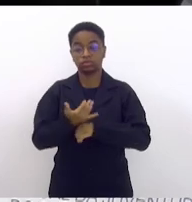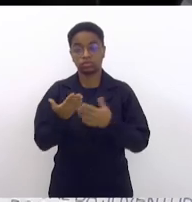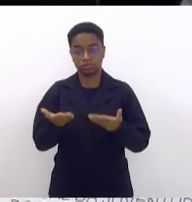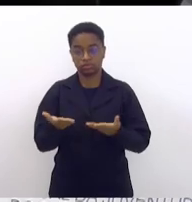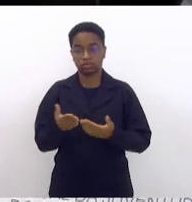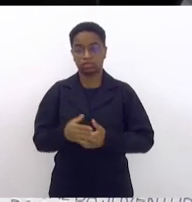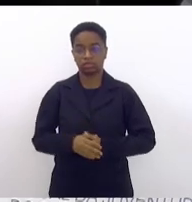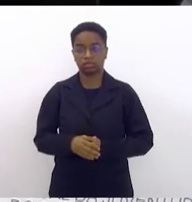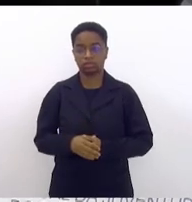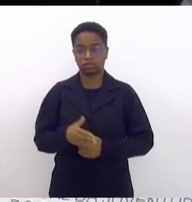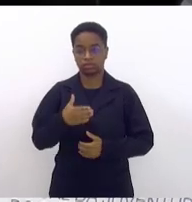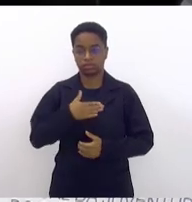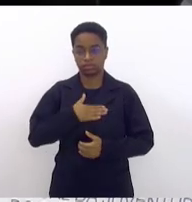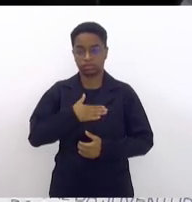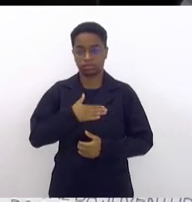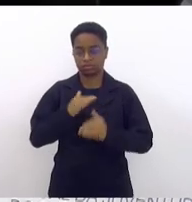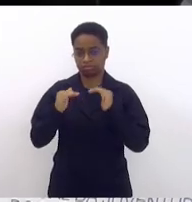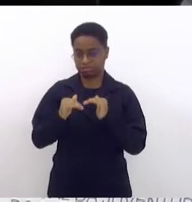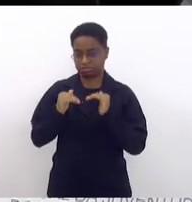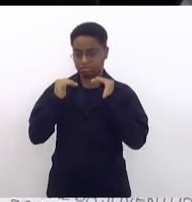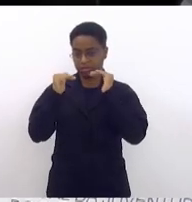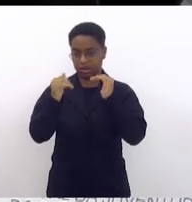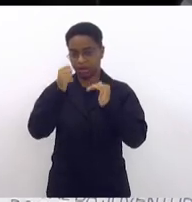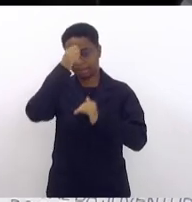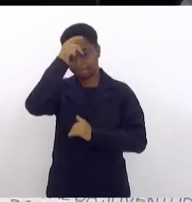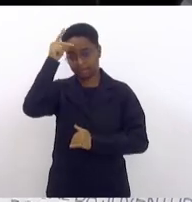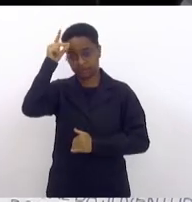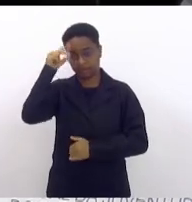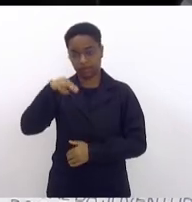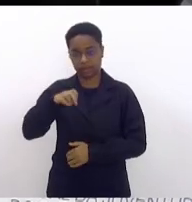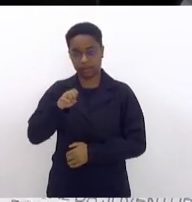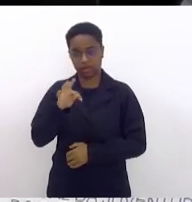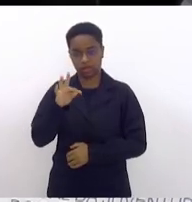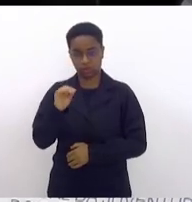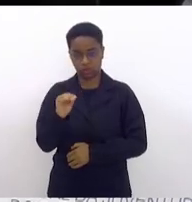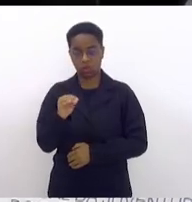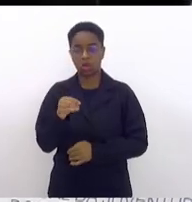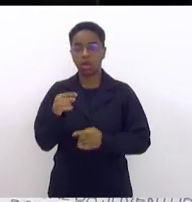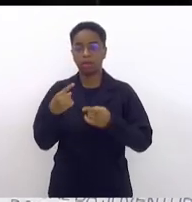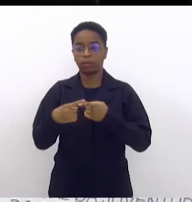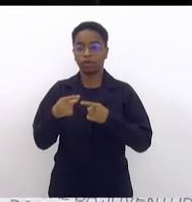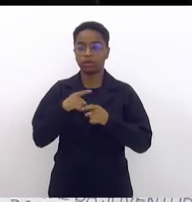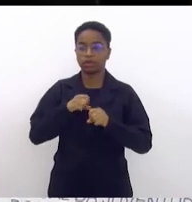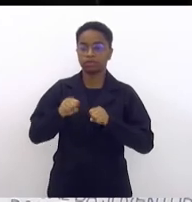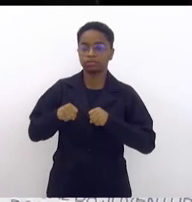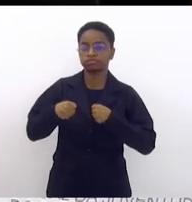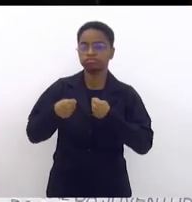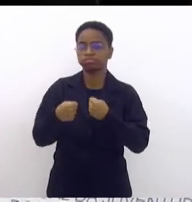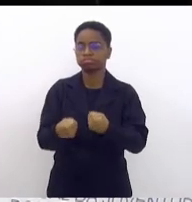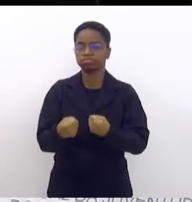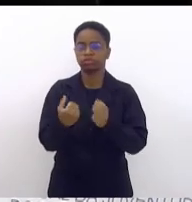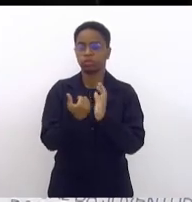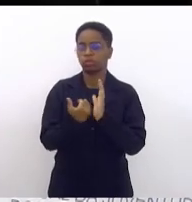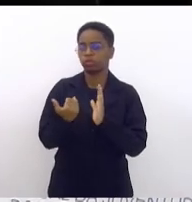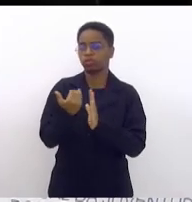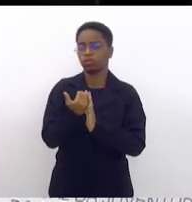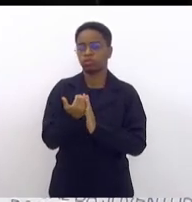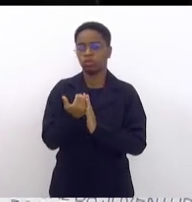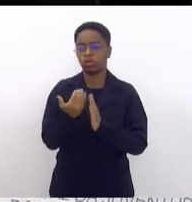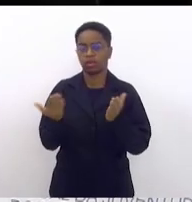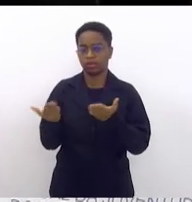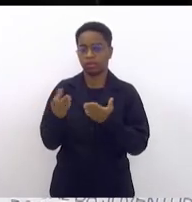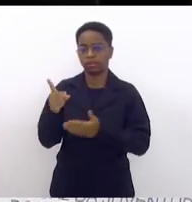meu super vamos dizer assim prefeito Neto eh com uma dedicação incrível do hoje Deputado